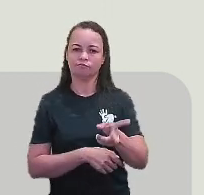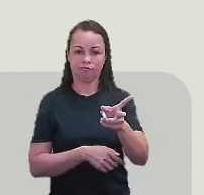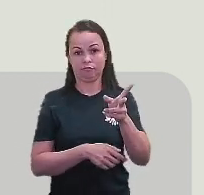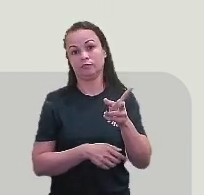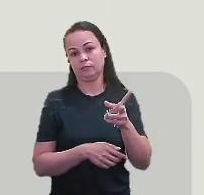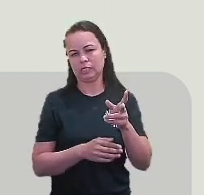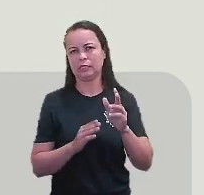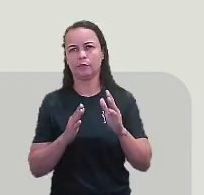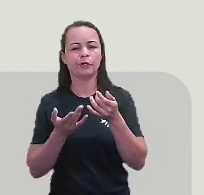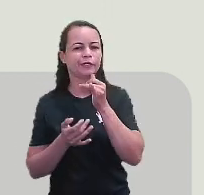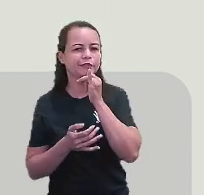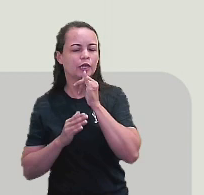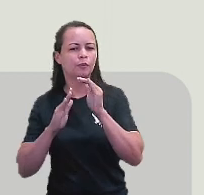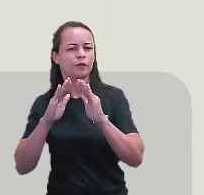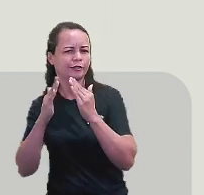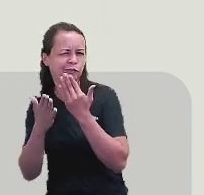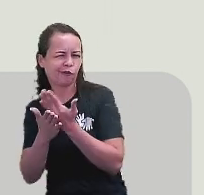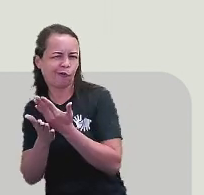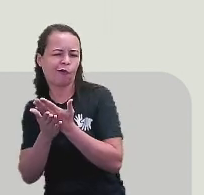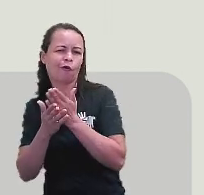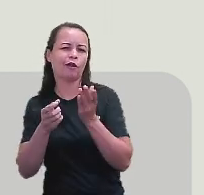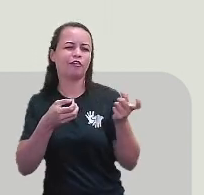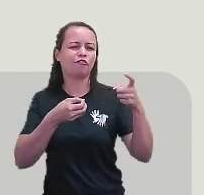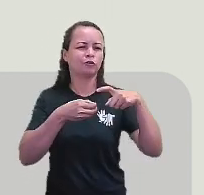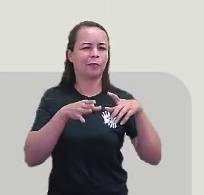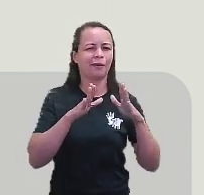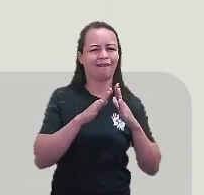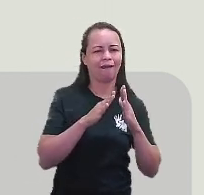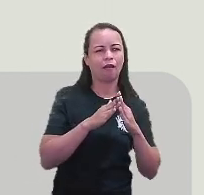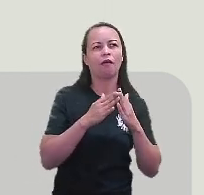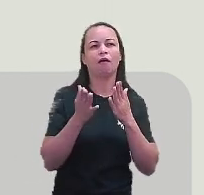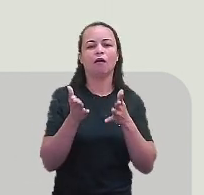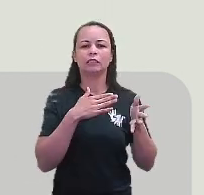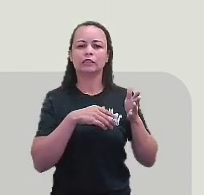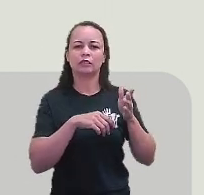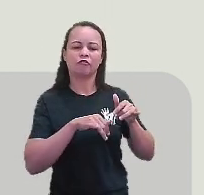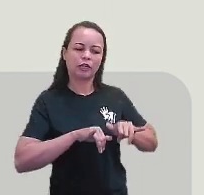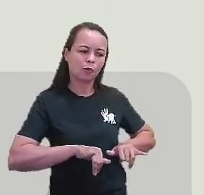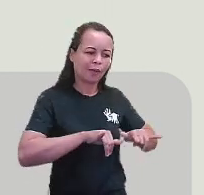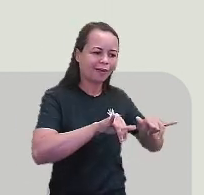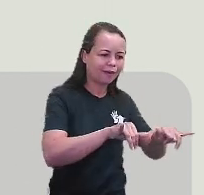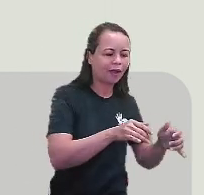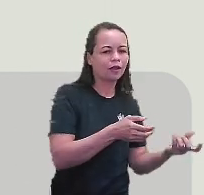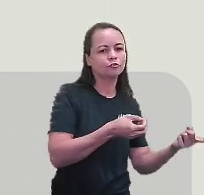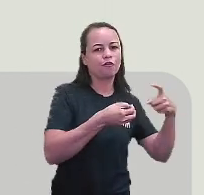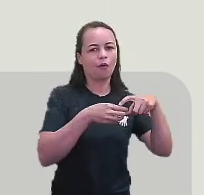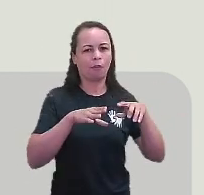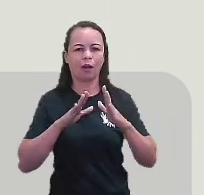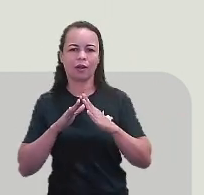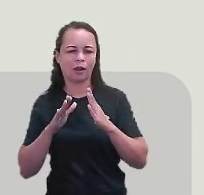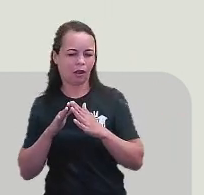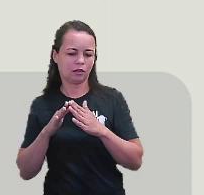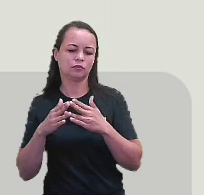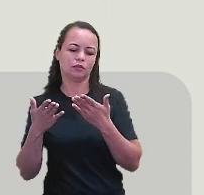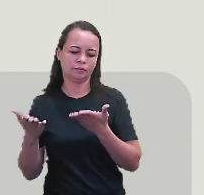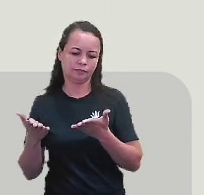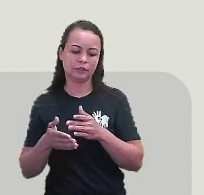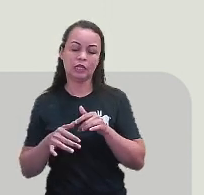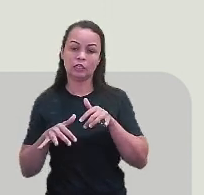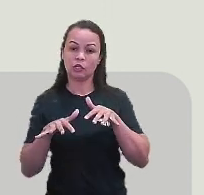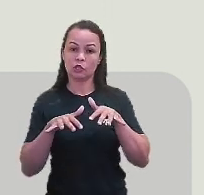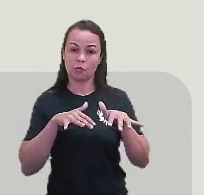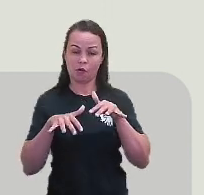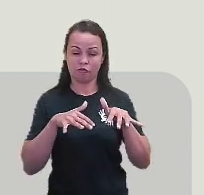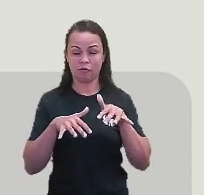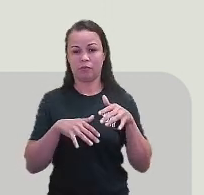à escola, depois voltar para casa, ou ir ao supermercado, ou retornar ao lar. Já são exemplos de migração pendular. E o movimento